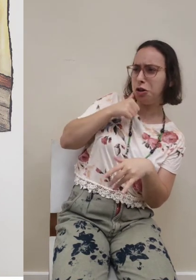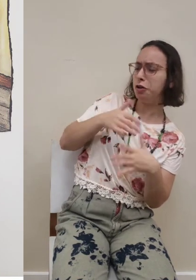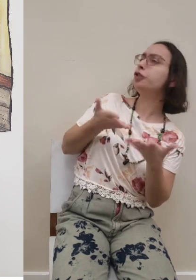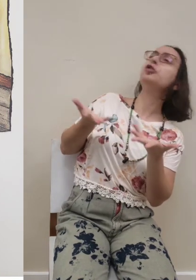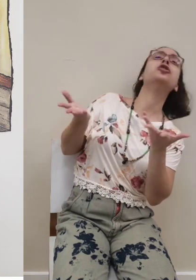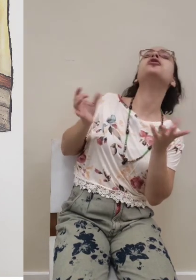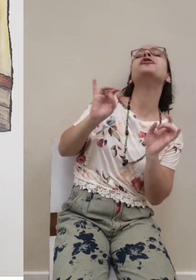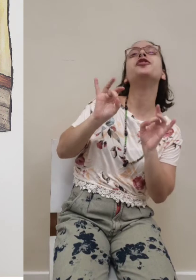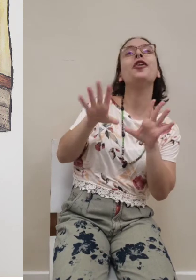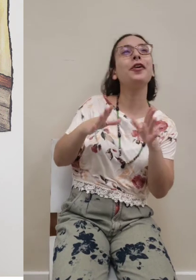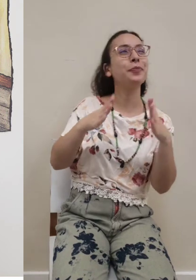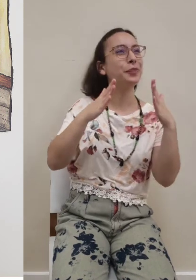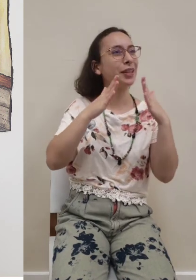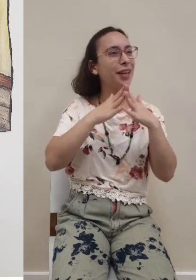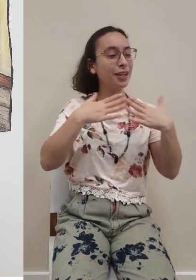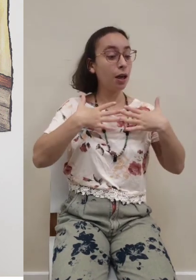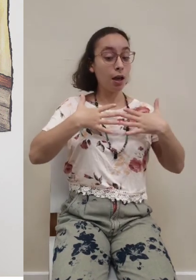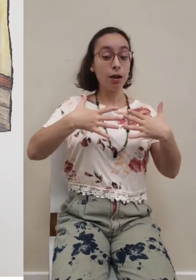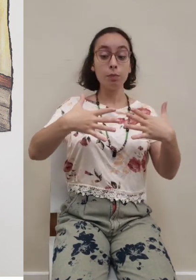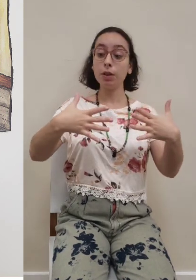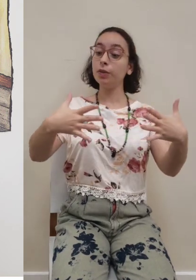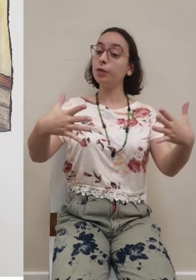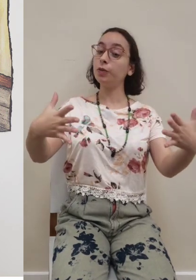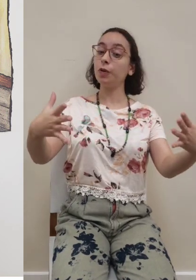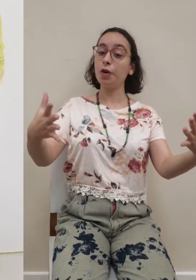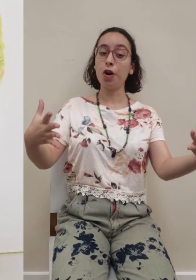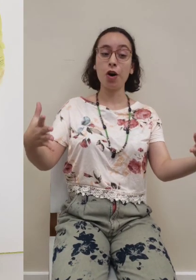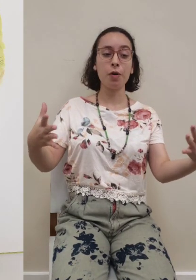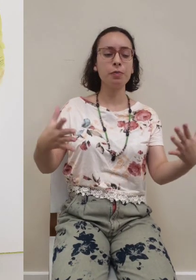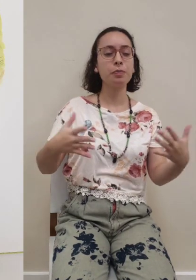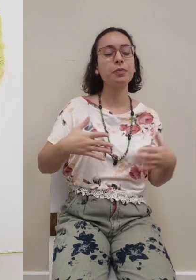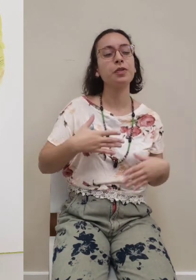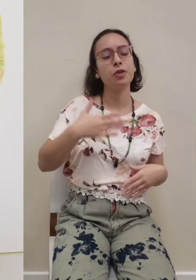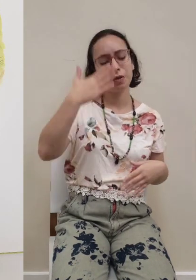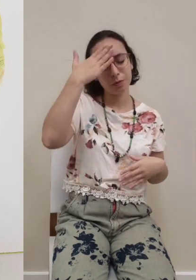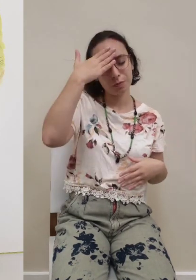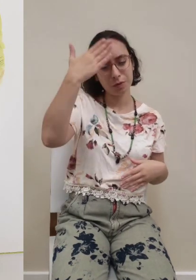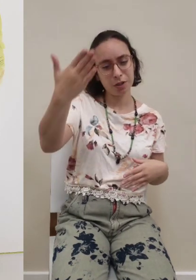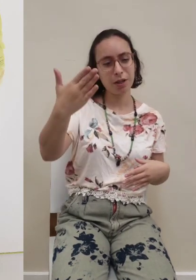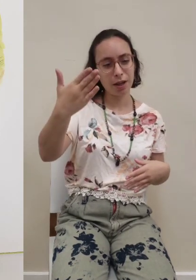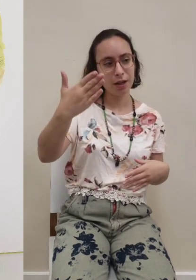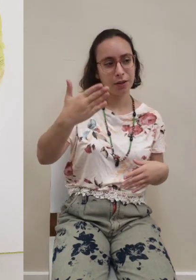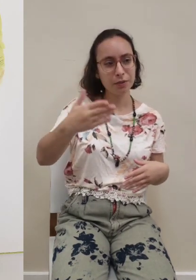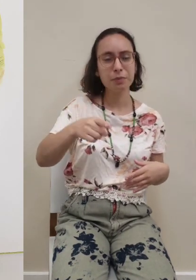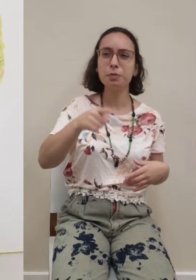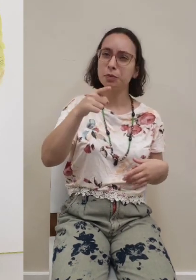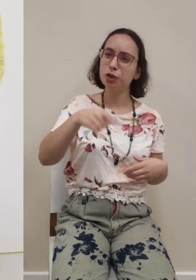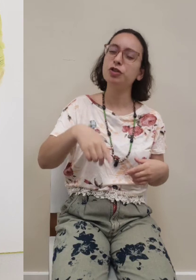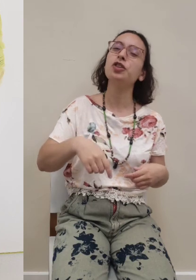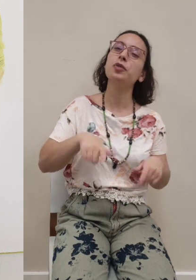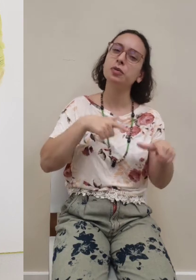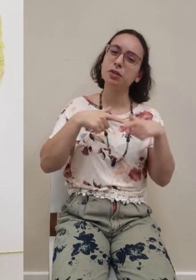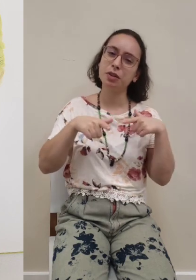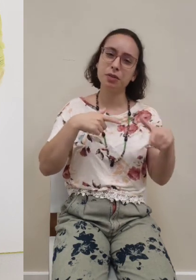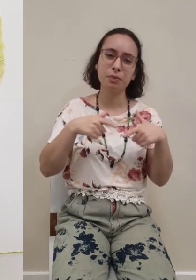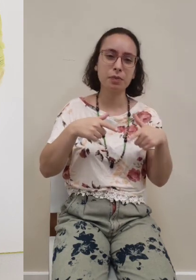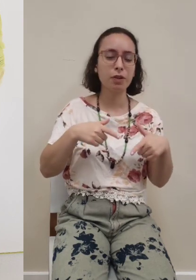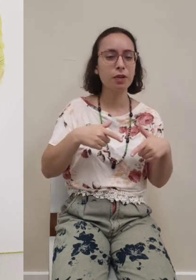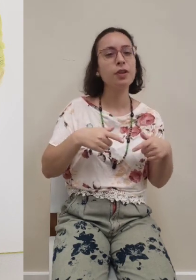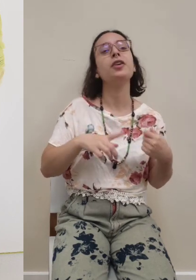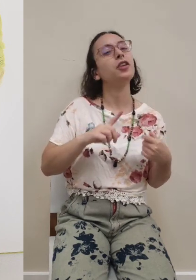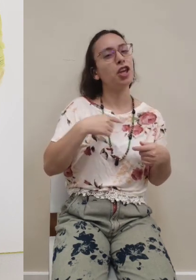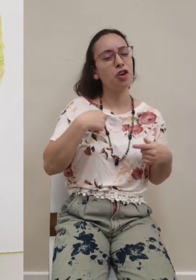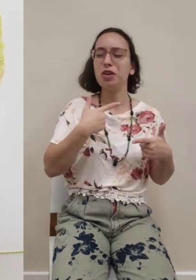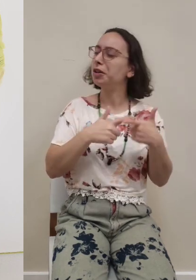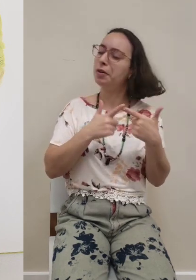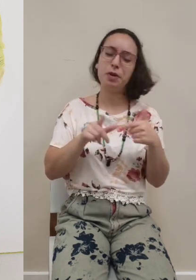só, minha casa está enorme agora. Obrigada, senhor, pelo trabalho que fez. Não vai me ouvir reclamar outra